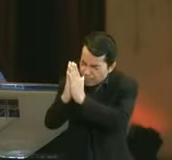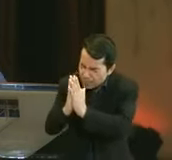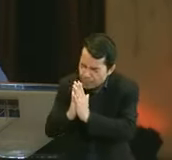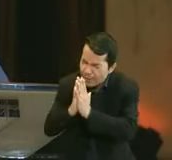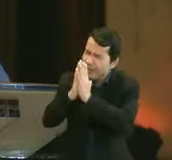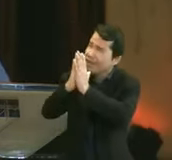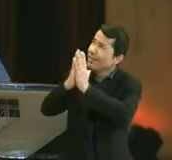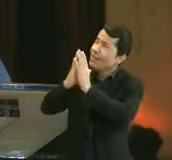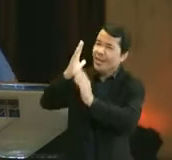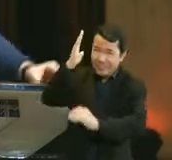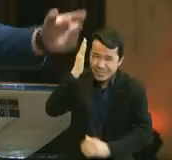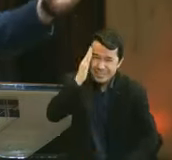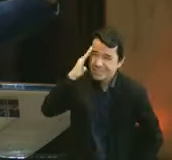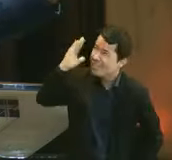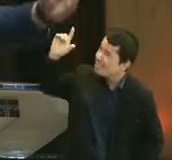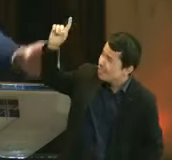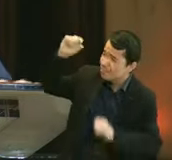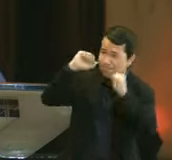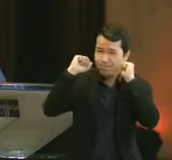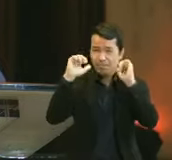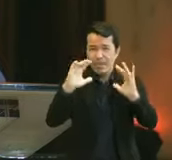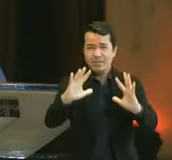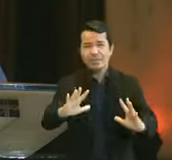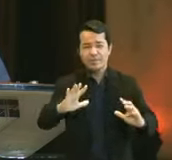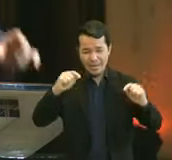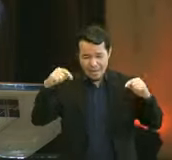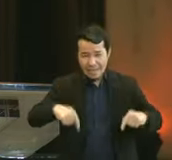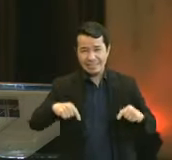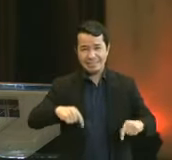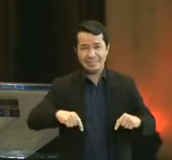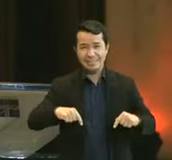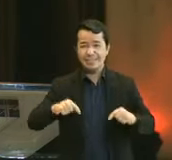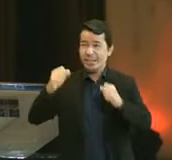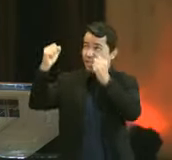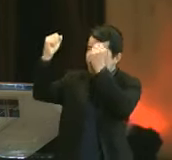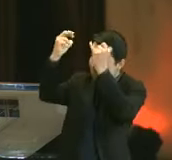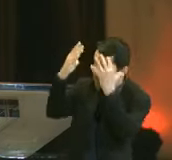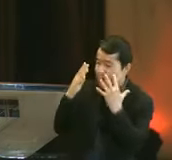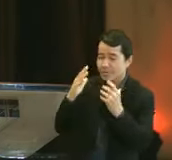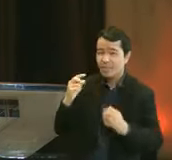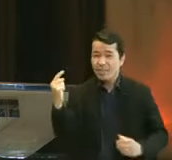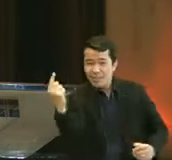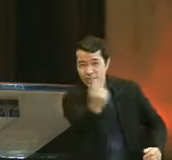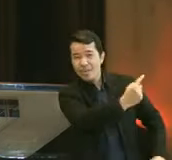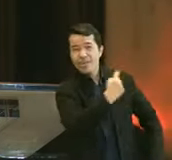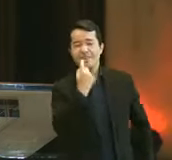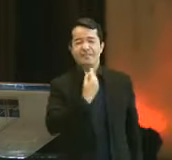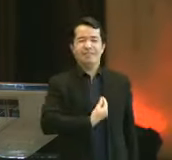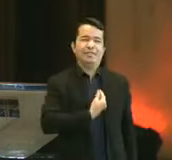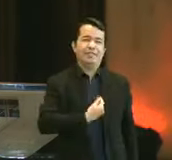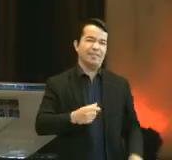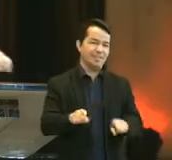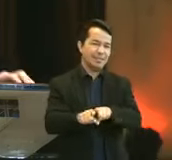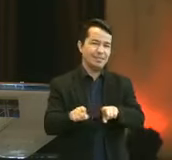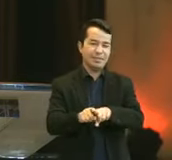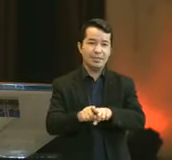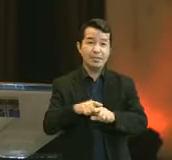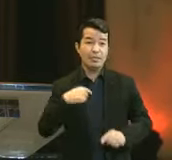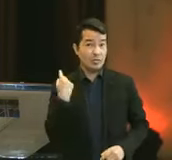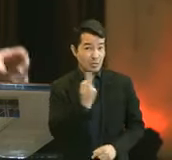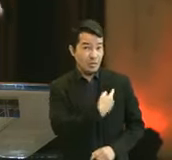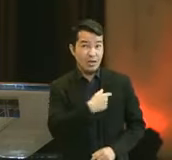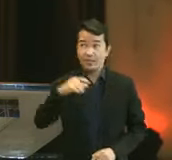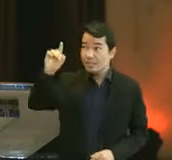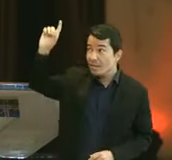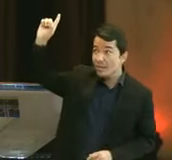derramados sobre este lugar e sobre as nossas vidas. Estamos na presença daquele que ouve e responde